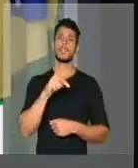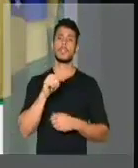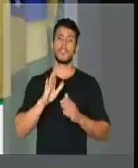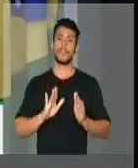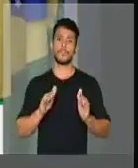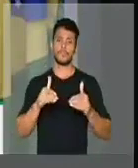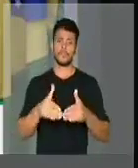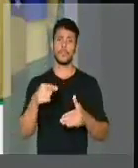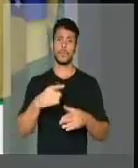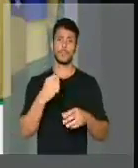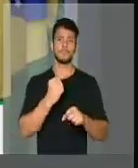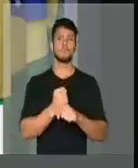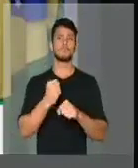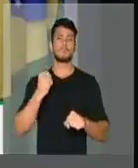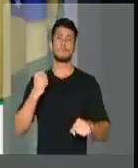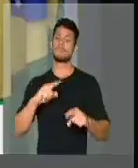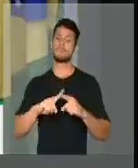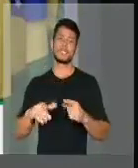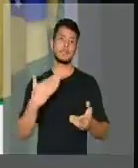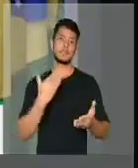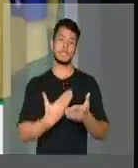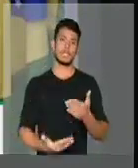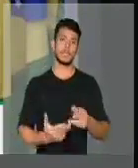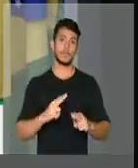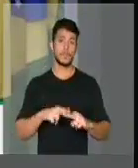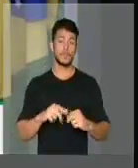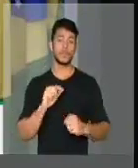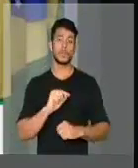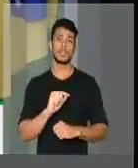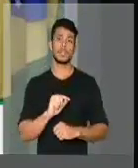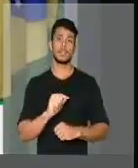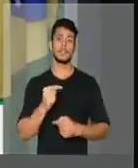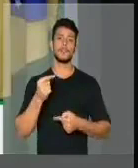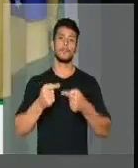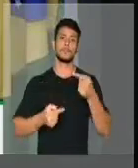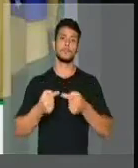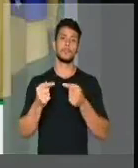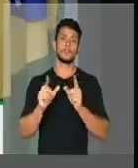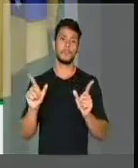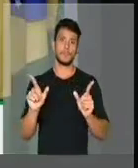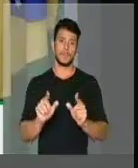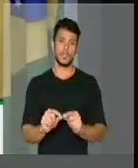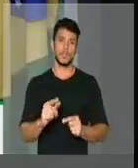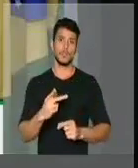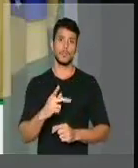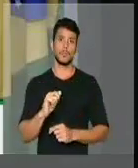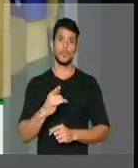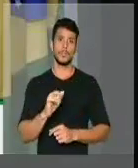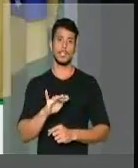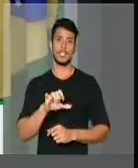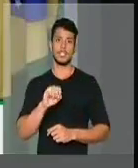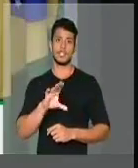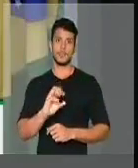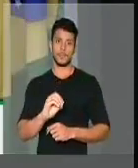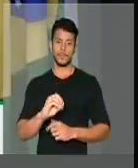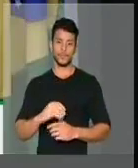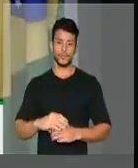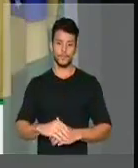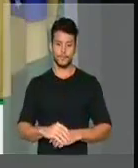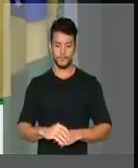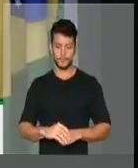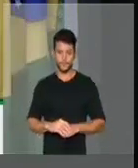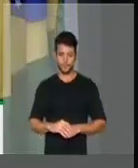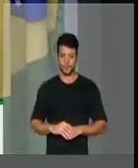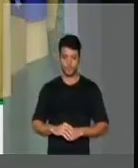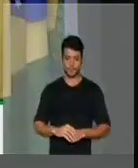sua grande nação, exatamente porque a política é menor, o populismo tomou conta do país, vem tomando